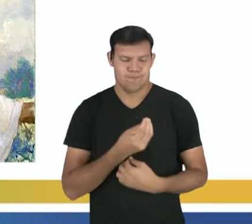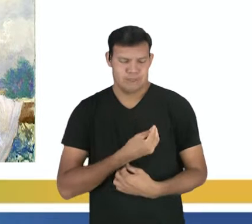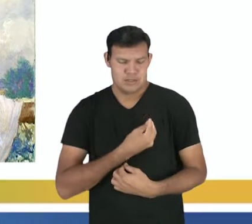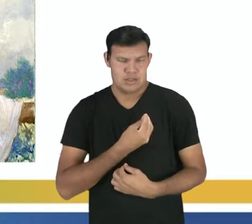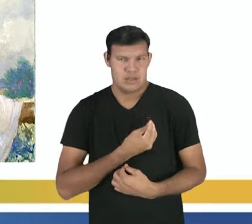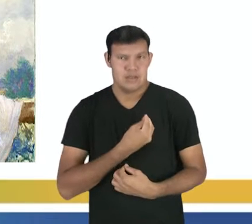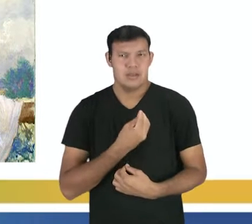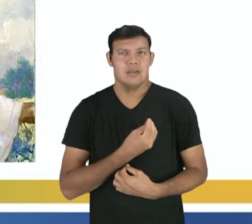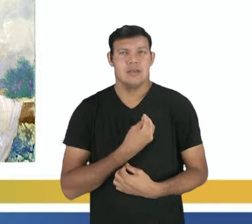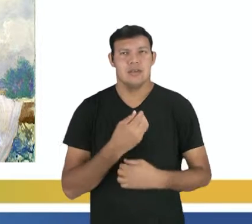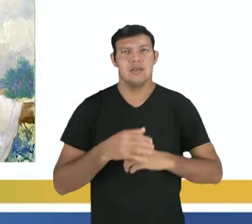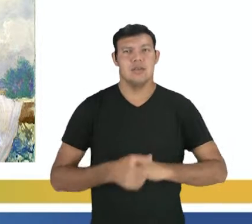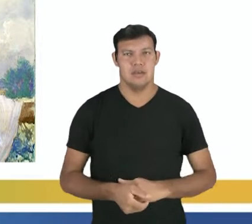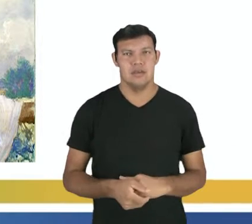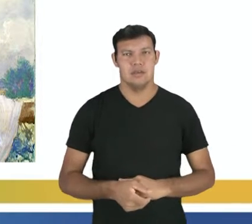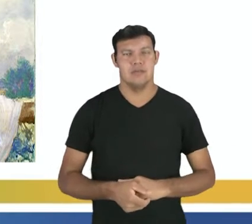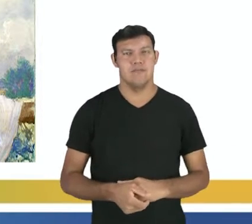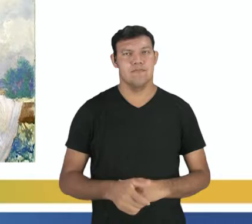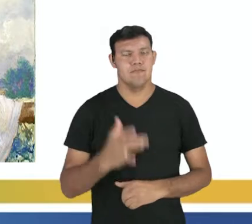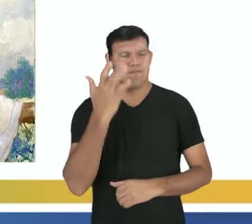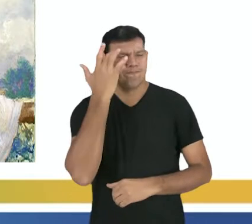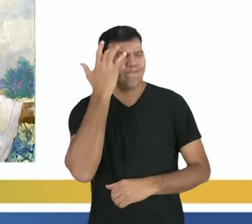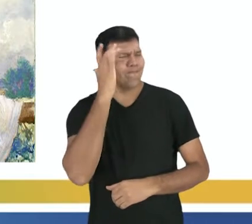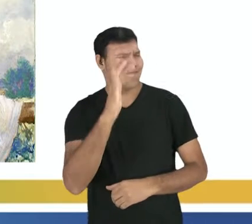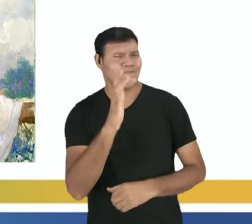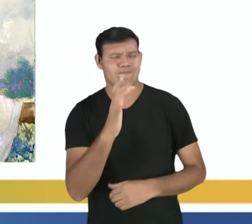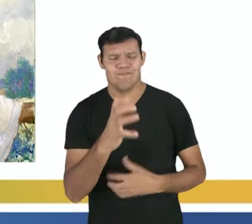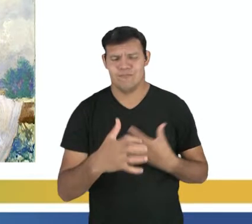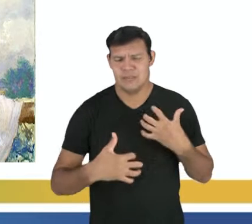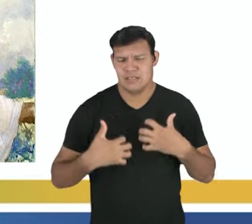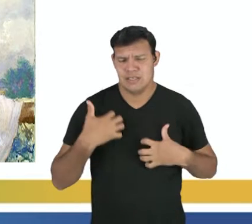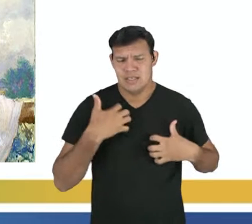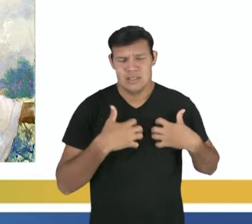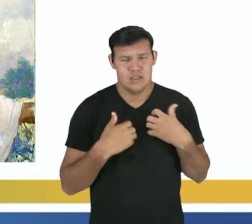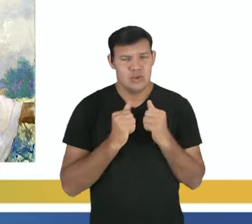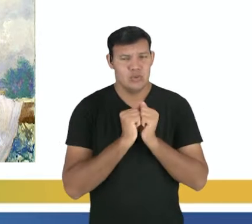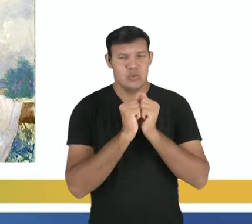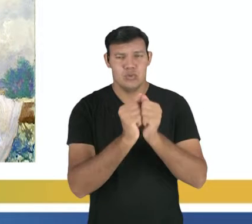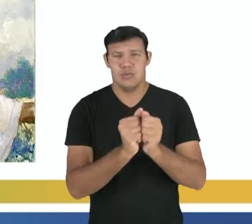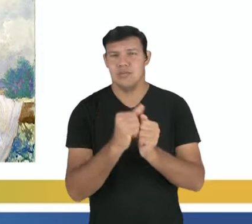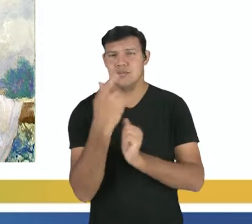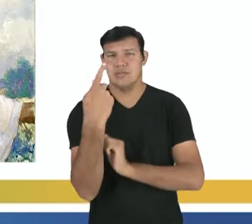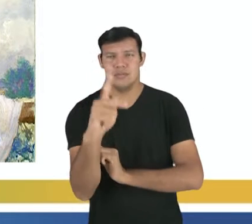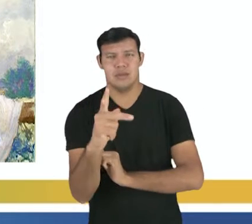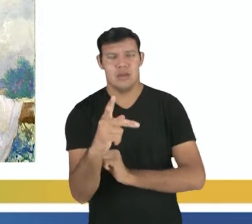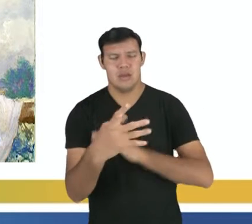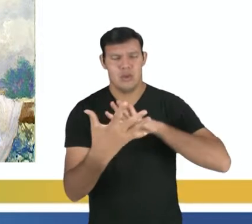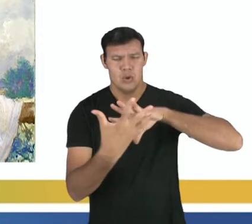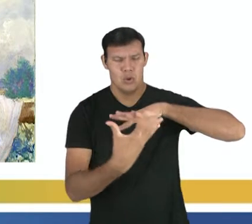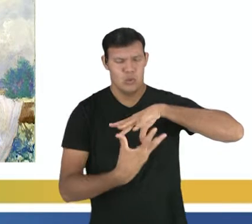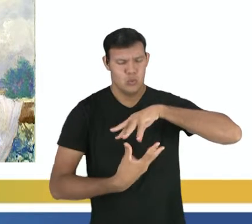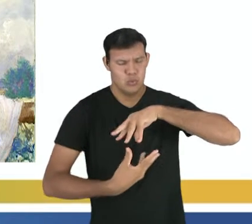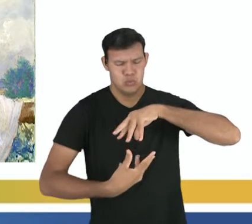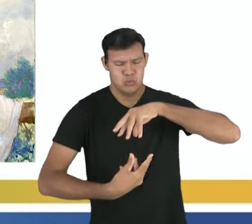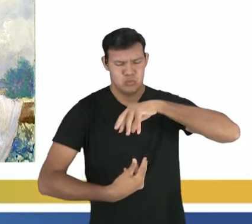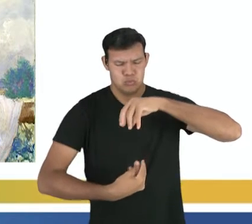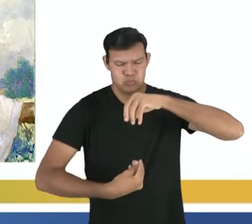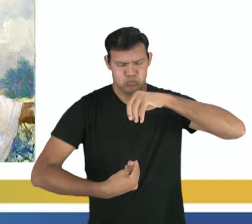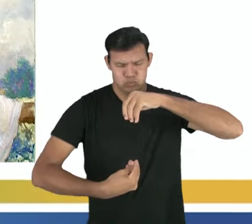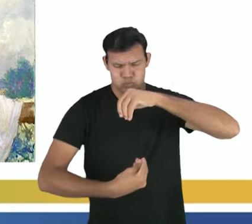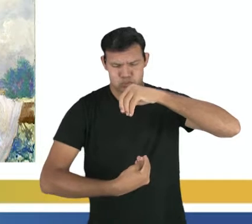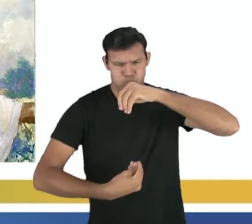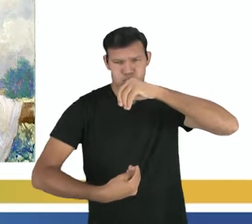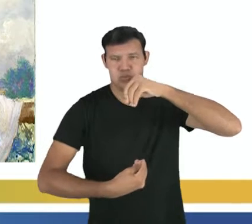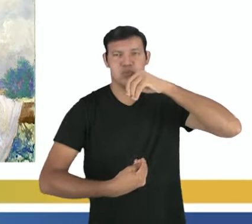Não sei jamais o que se passa comigo quando eu estou ao seu lado. Parece que a minha alma se revolve